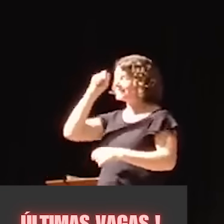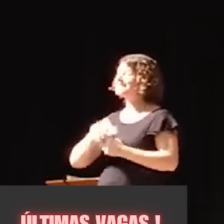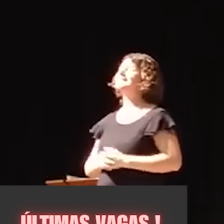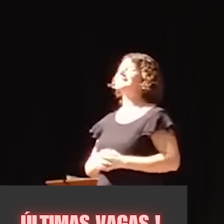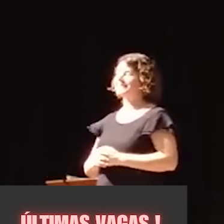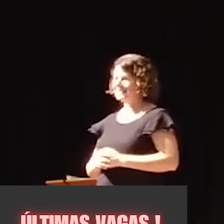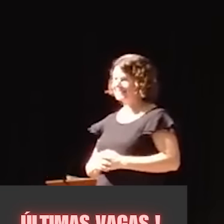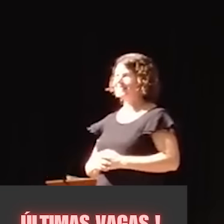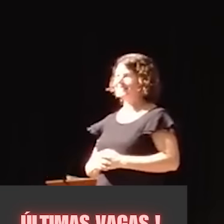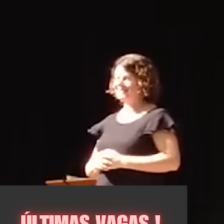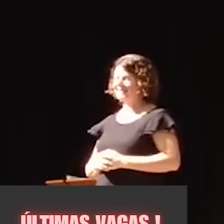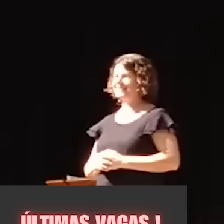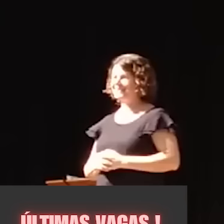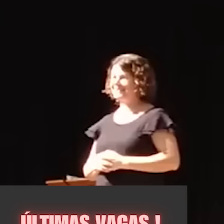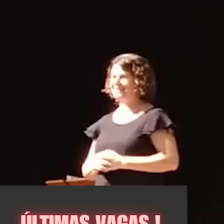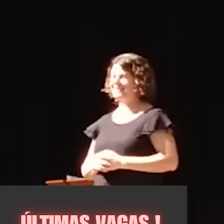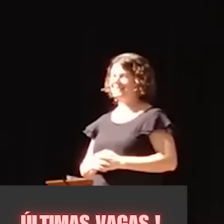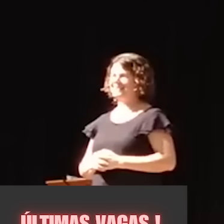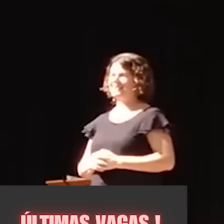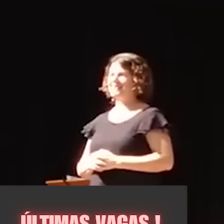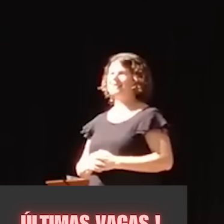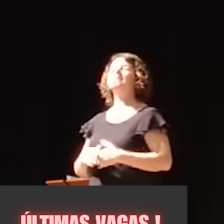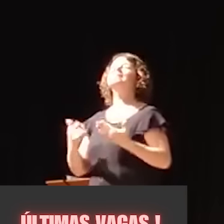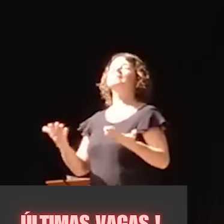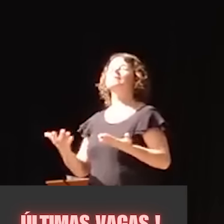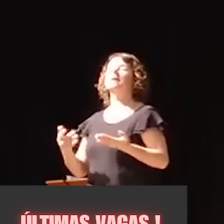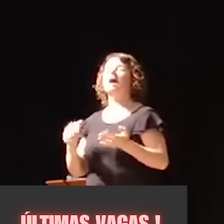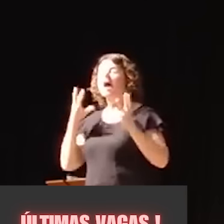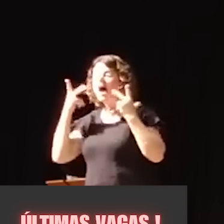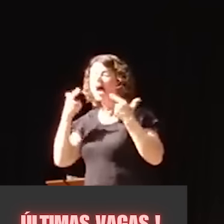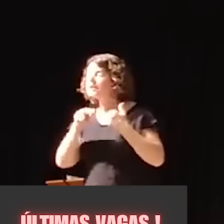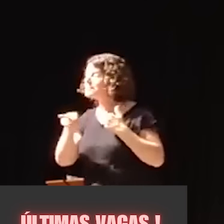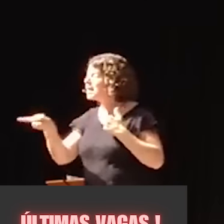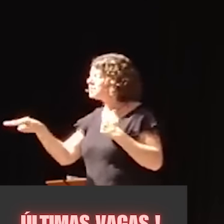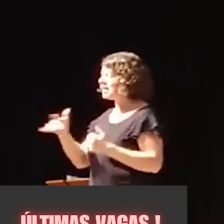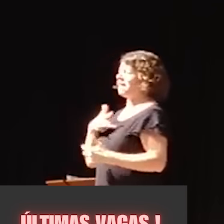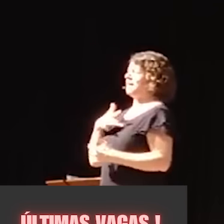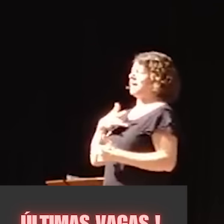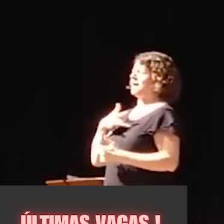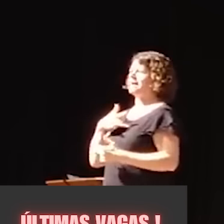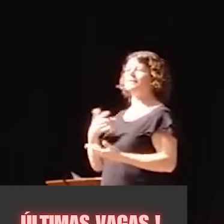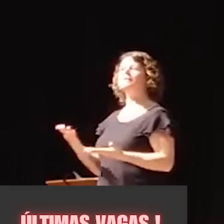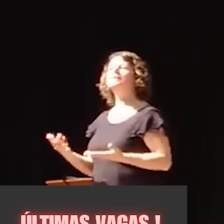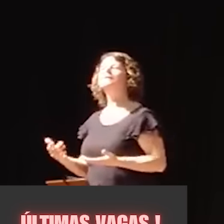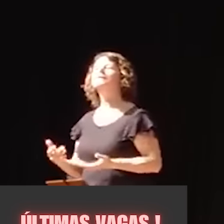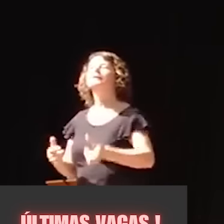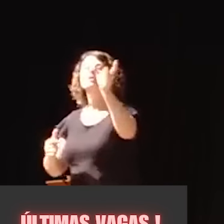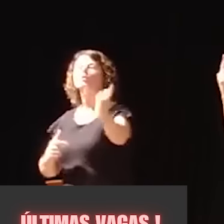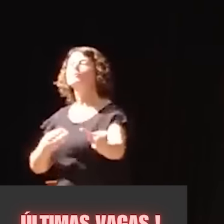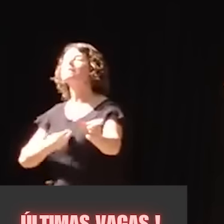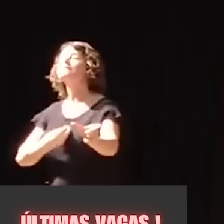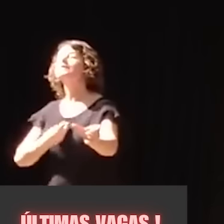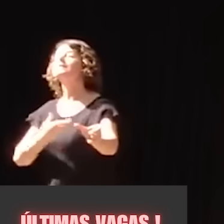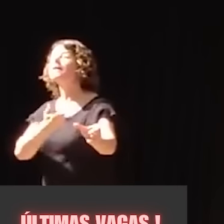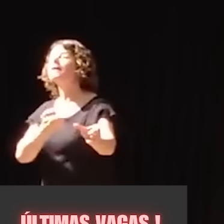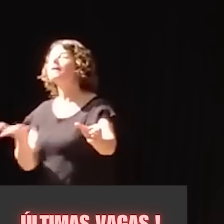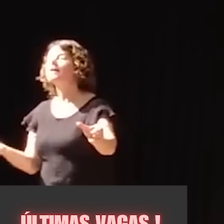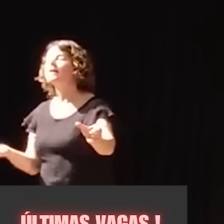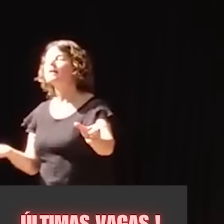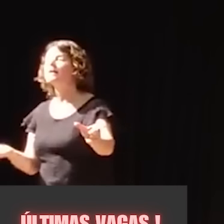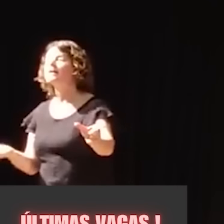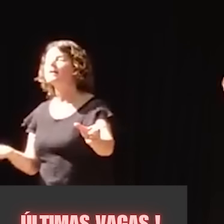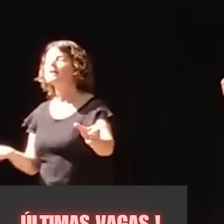quanto você acha que uma vida vale eu tô falando de valor quanto a a Bíblia diz que uma vida vale mais do que o mundo